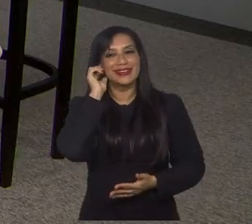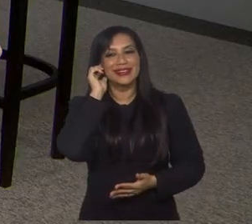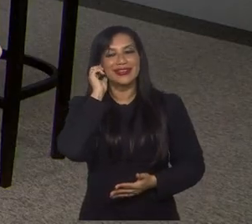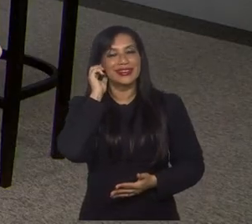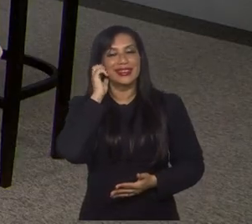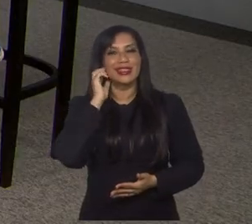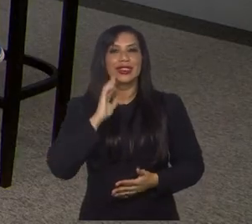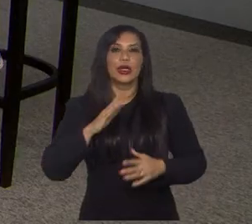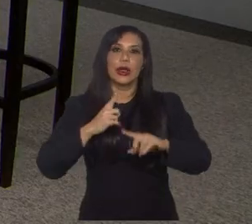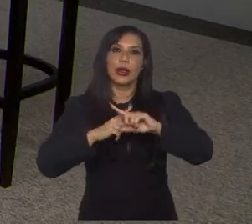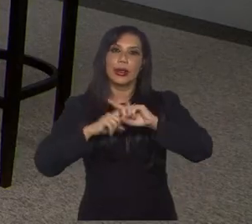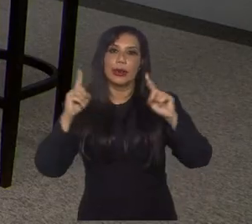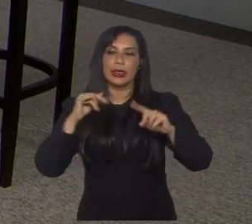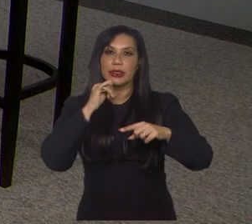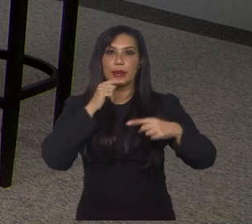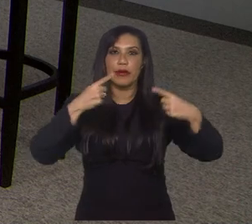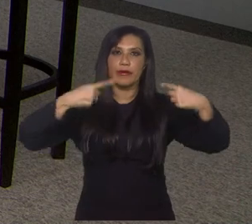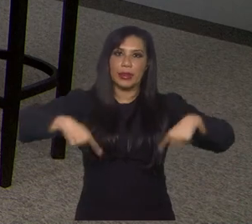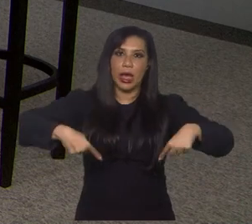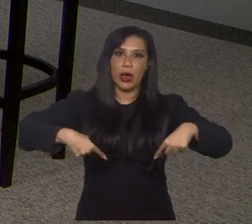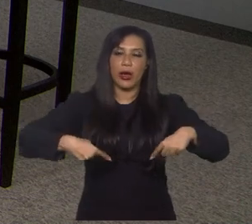Mas seria uma redição também da final